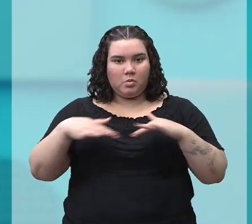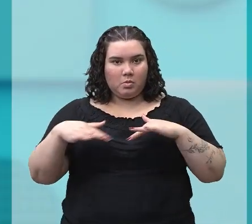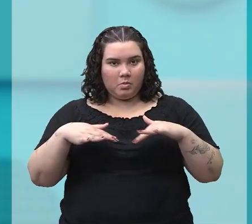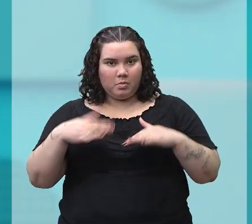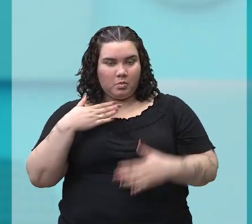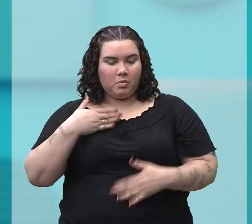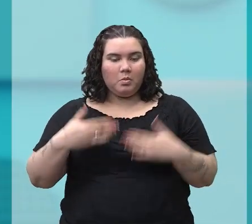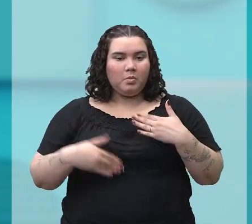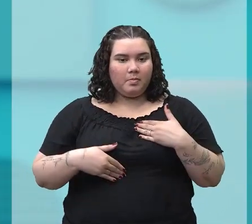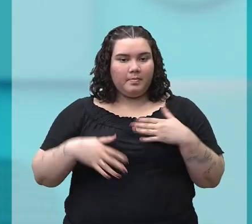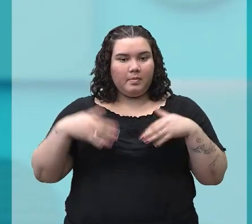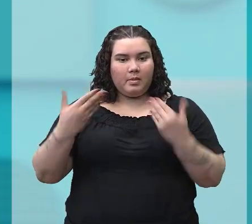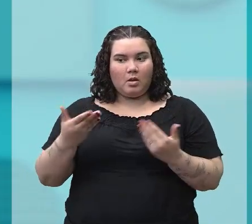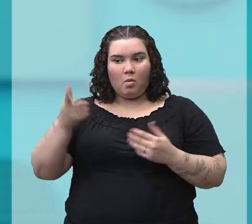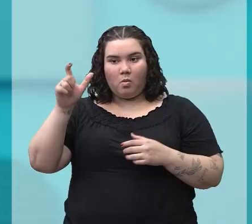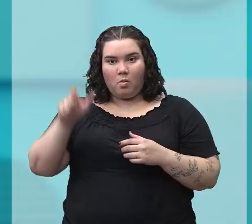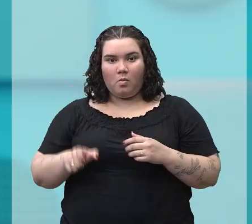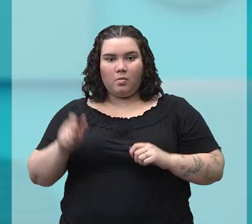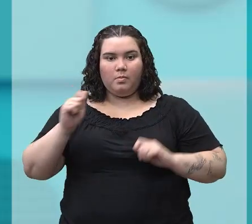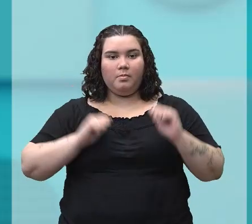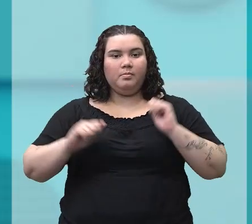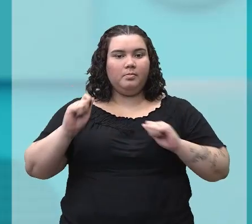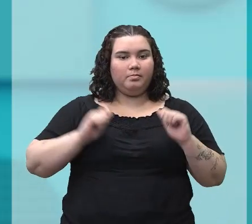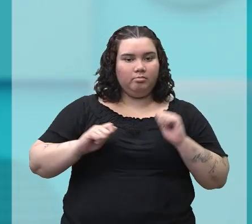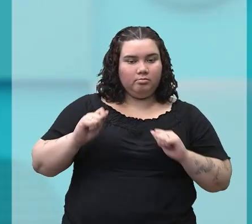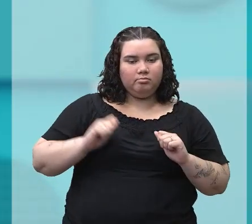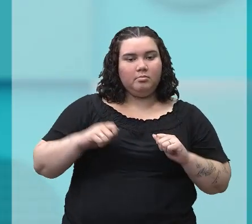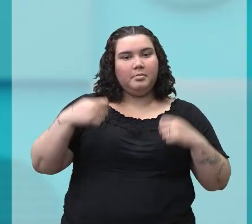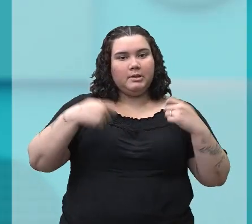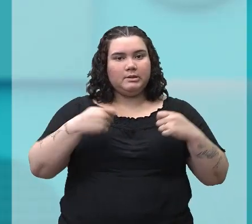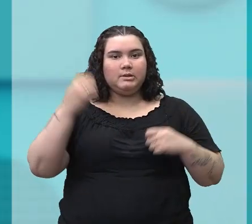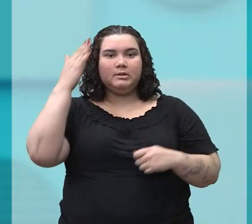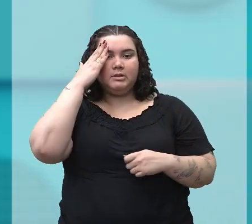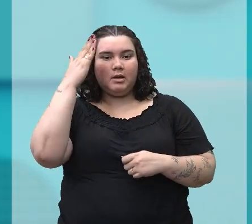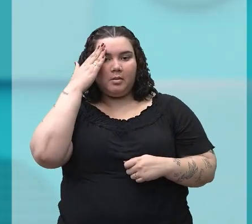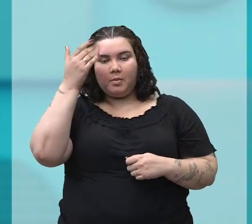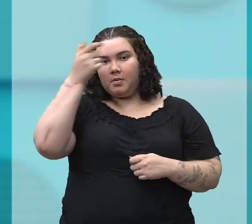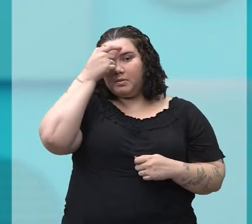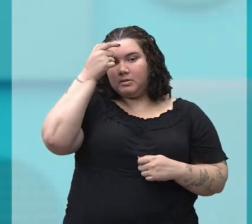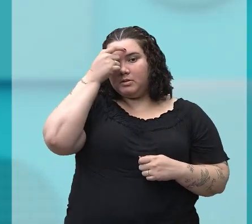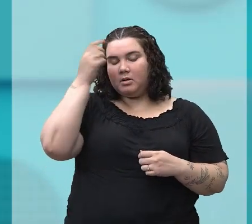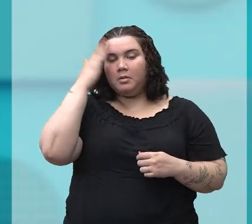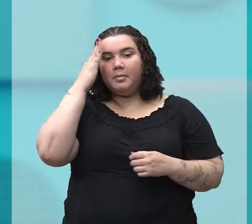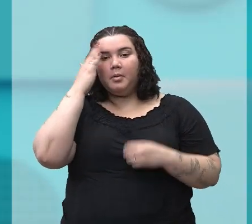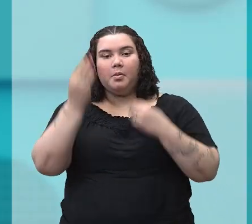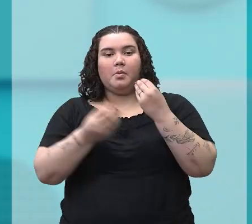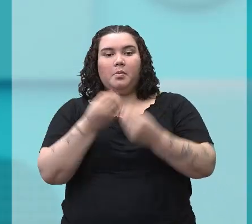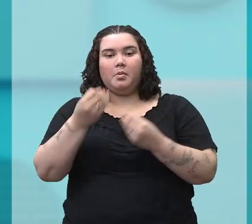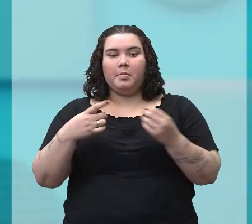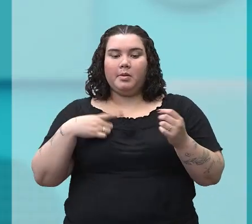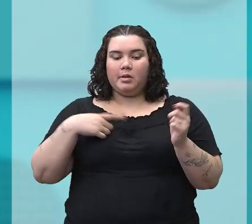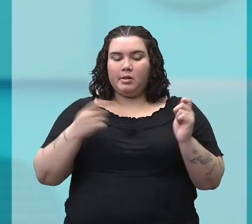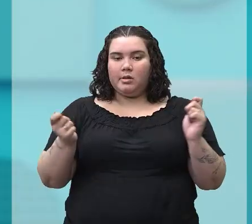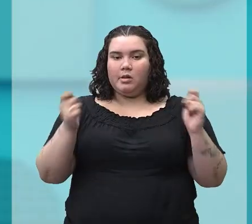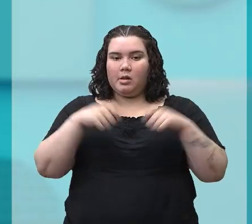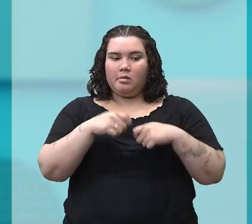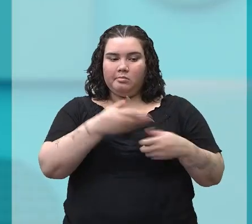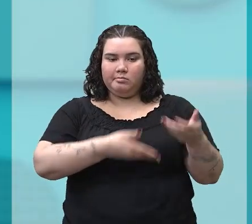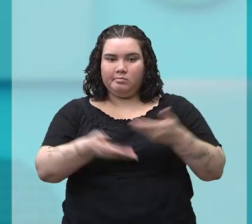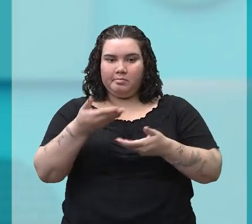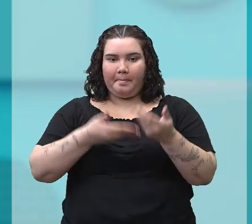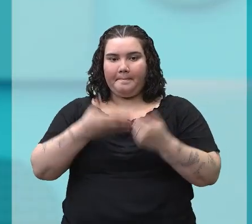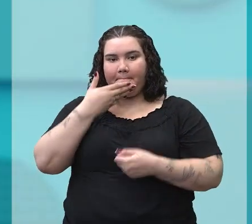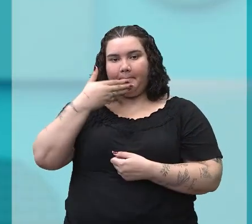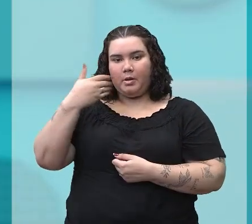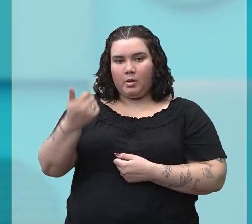o artista, o ator, ele tem que ter essa consciência corporal, saber como ele também pode estar interagindo melhor